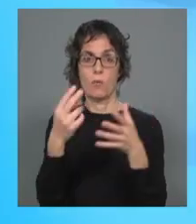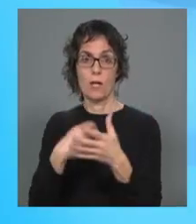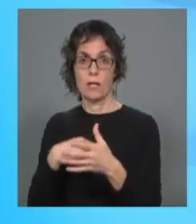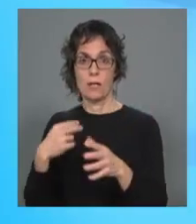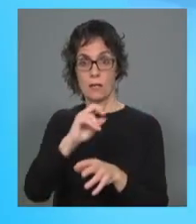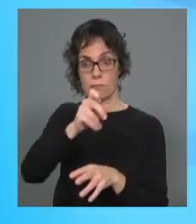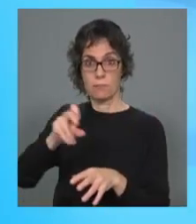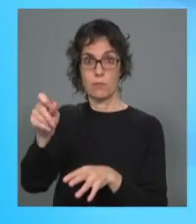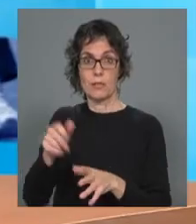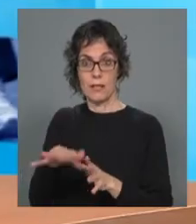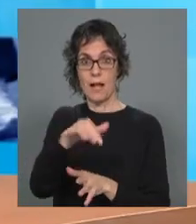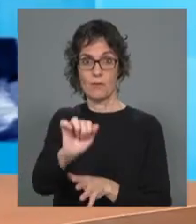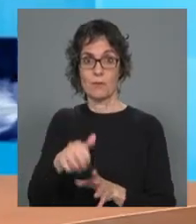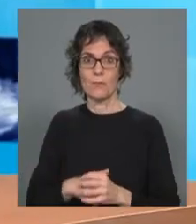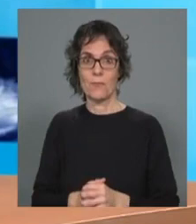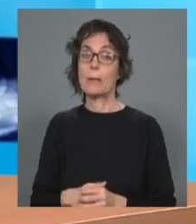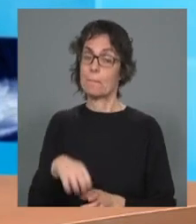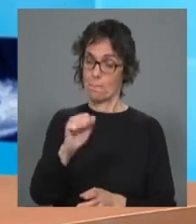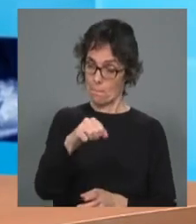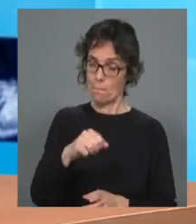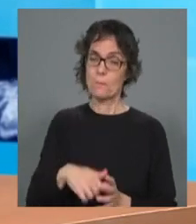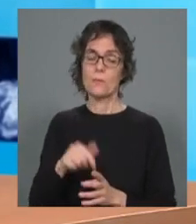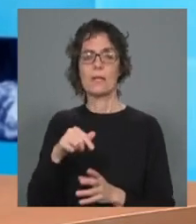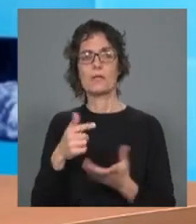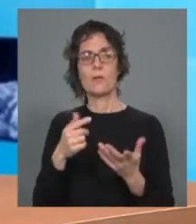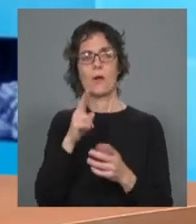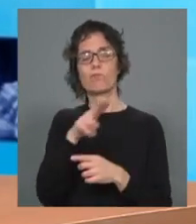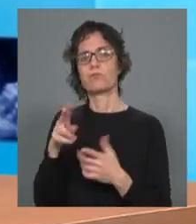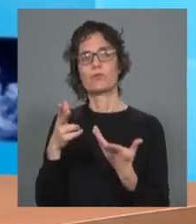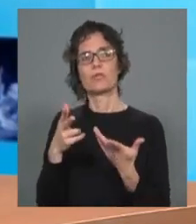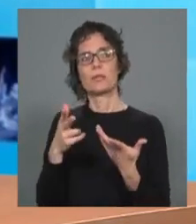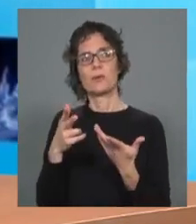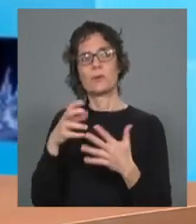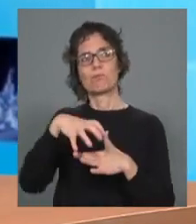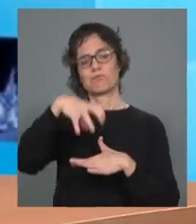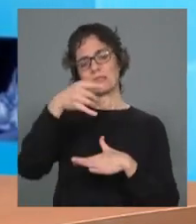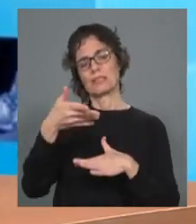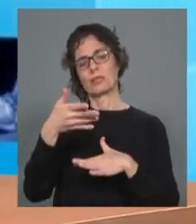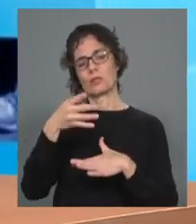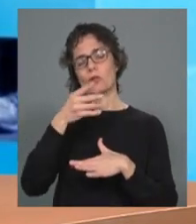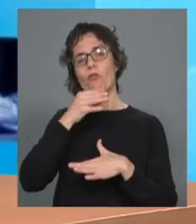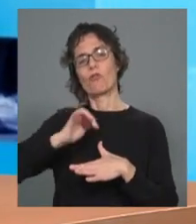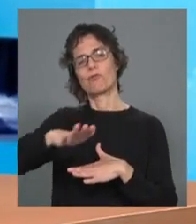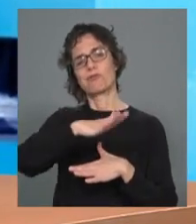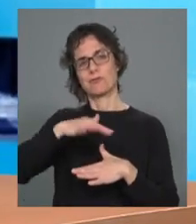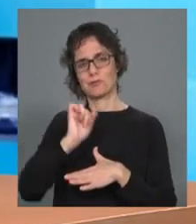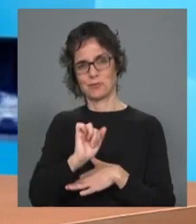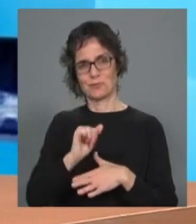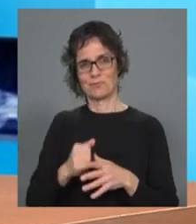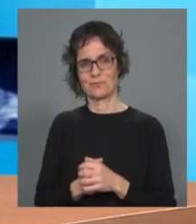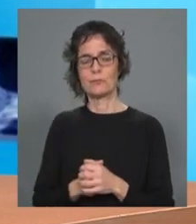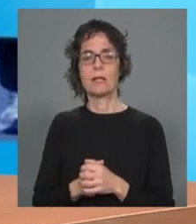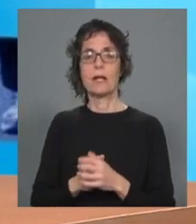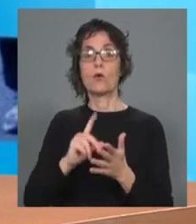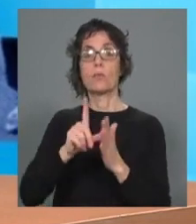da Diocese. É verdade, também. este é um museu do território. São projetos paralelos. O próprio